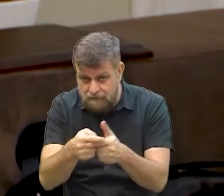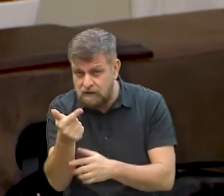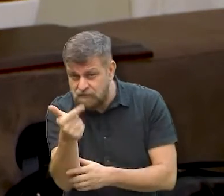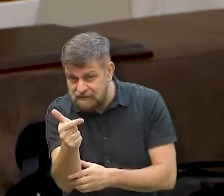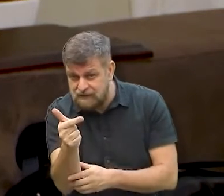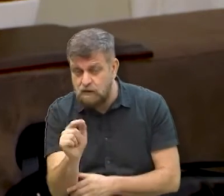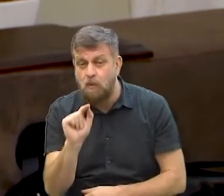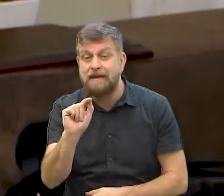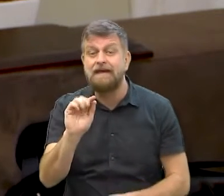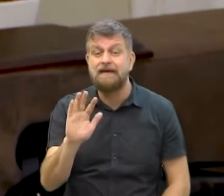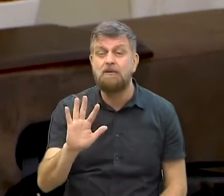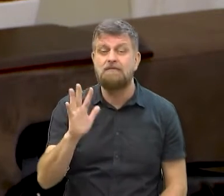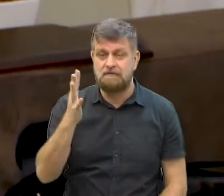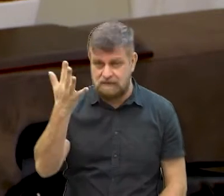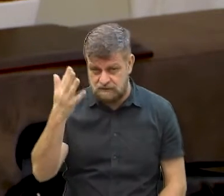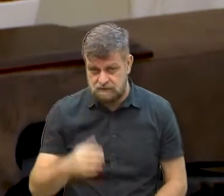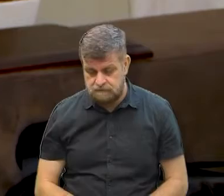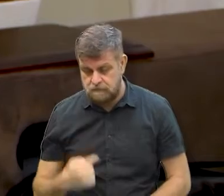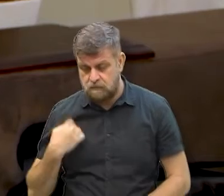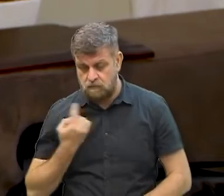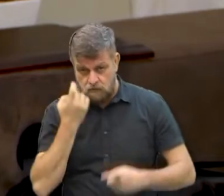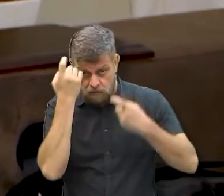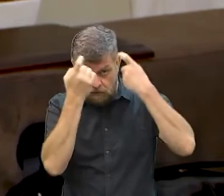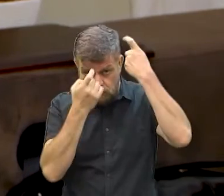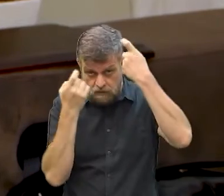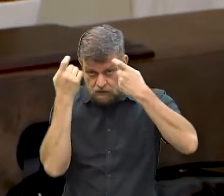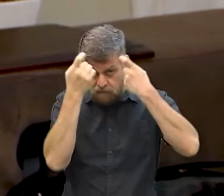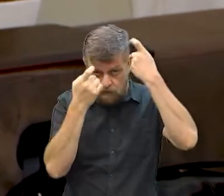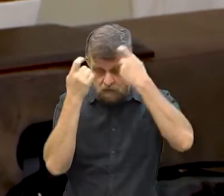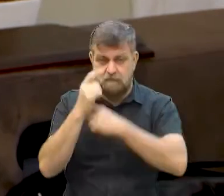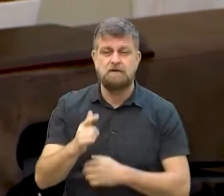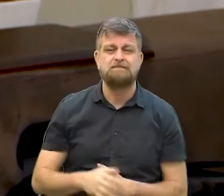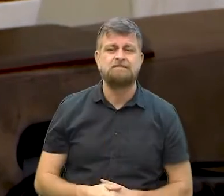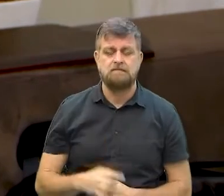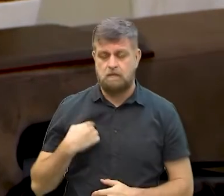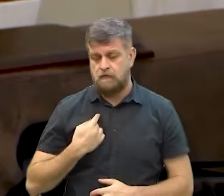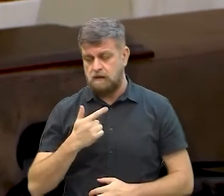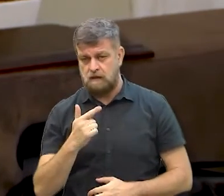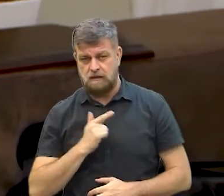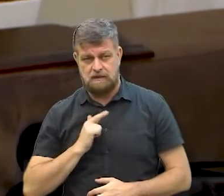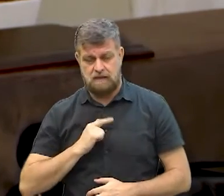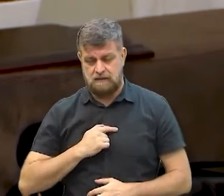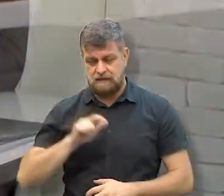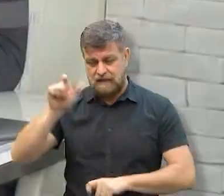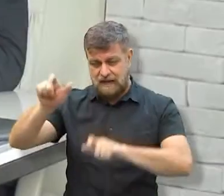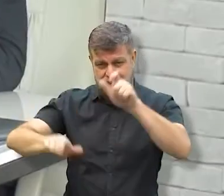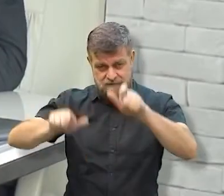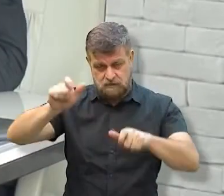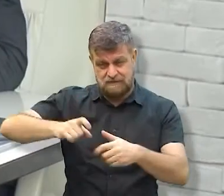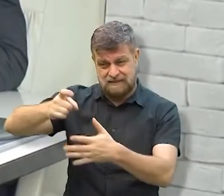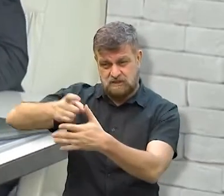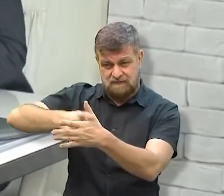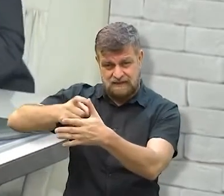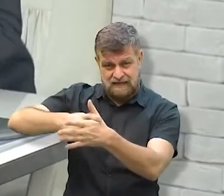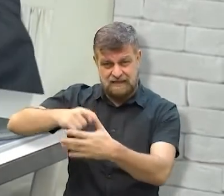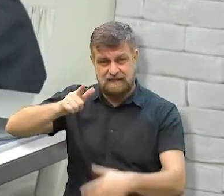tem problema. A questão é que o que nos preocupa é que a gente tem, desse rol de pessoas que